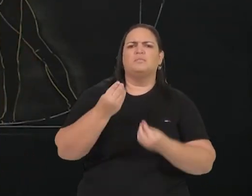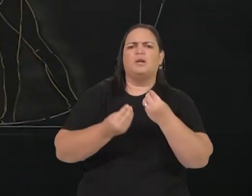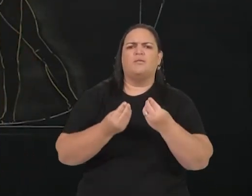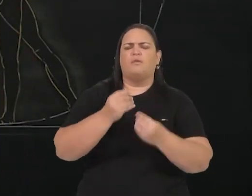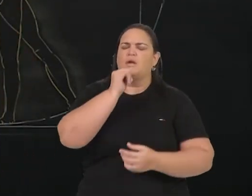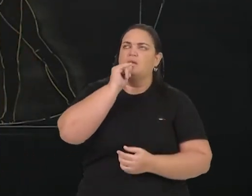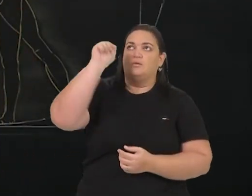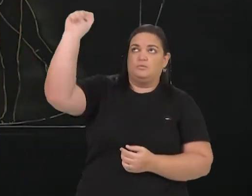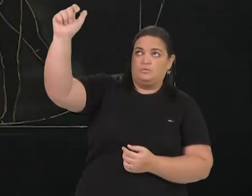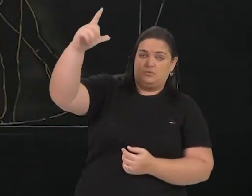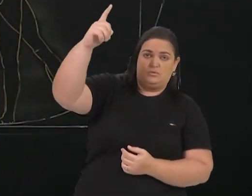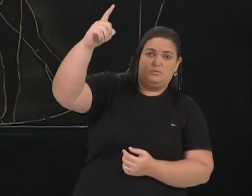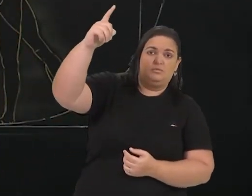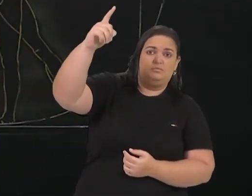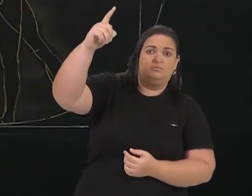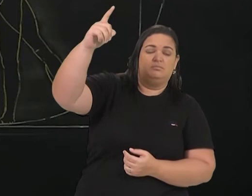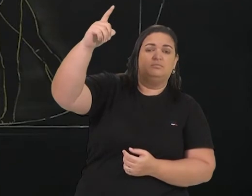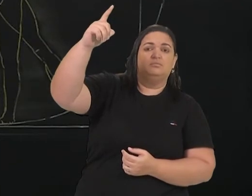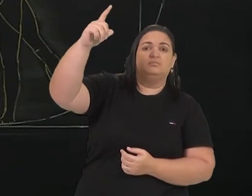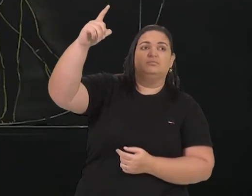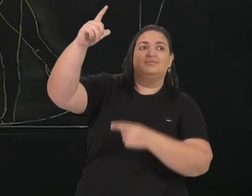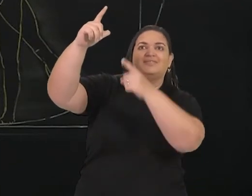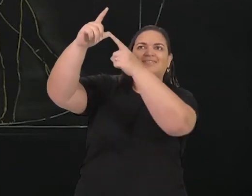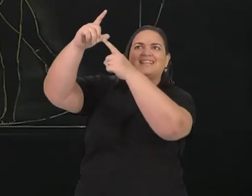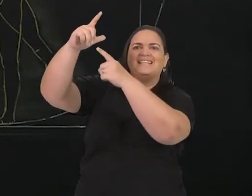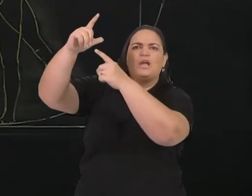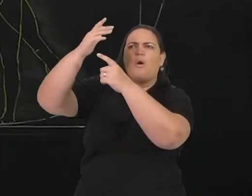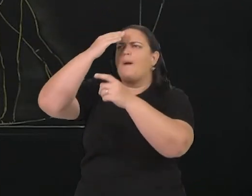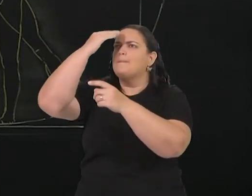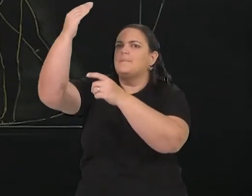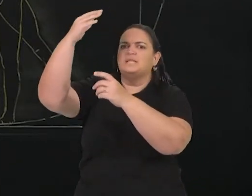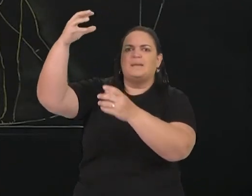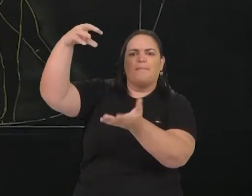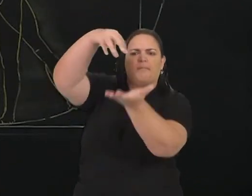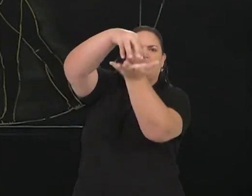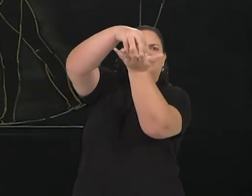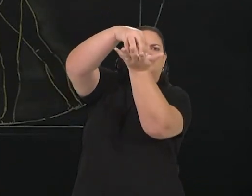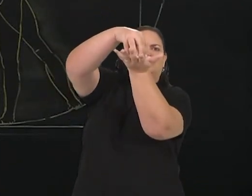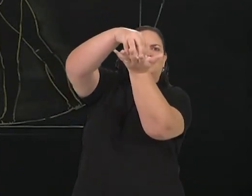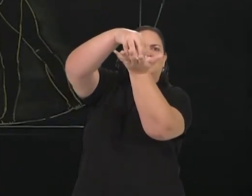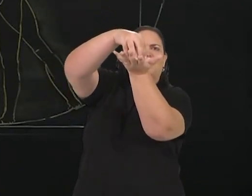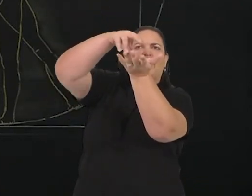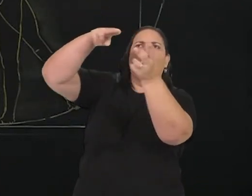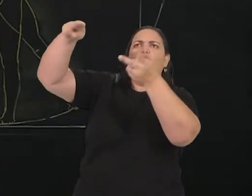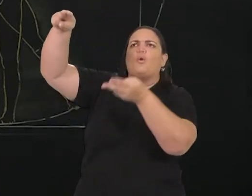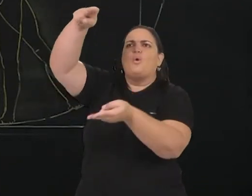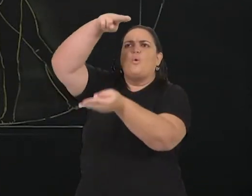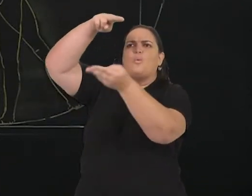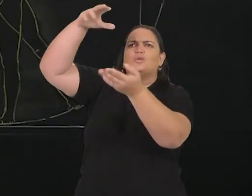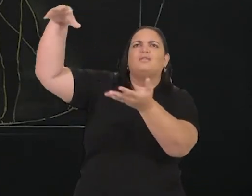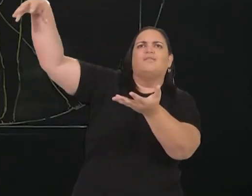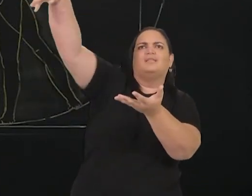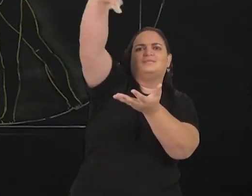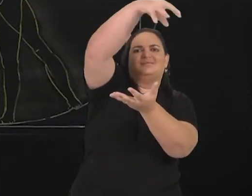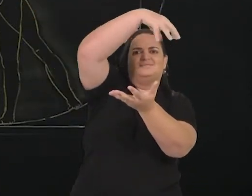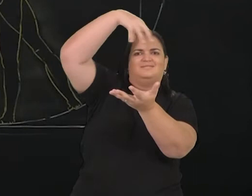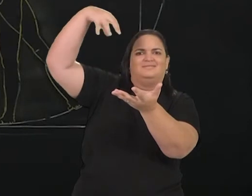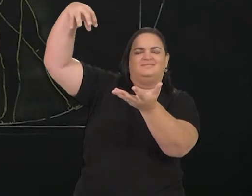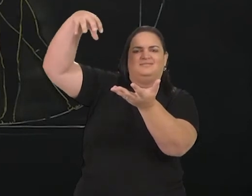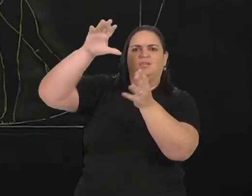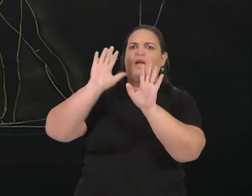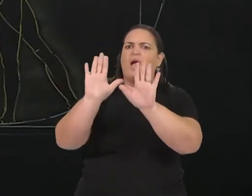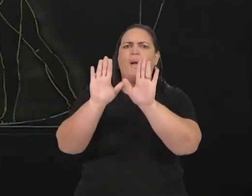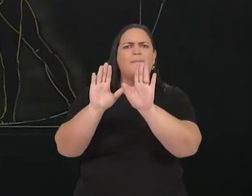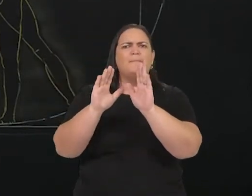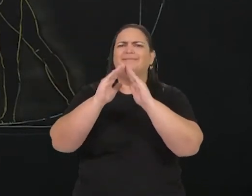o Sol ele seria o centro do universo. Só que não era isso que defendia a Igreja Católica, e não era